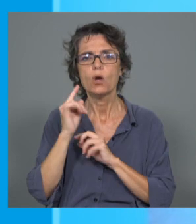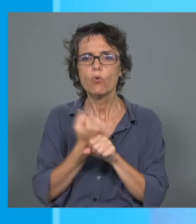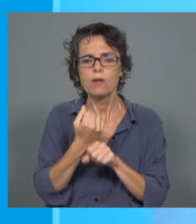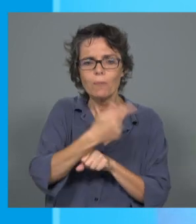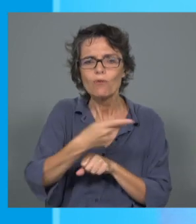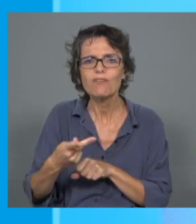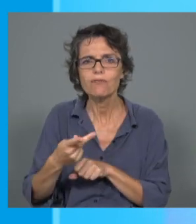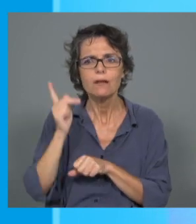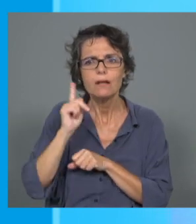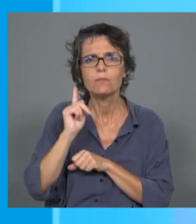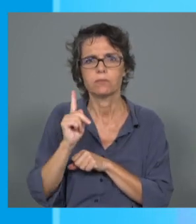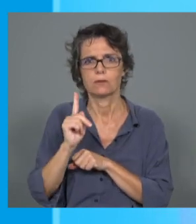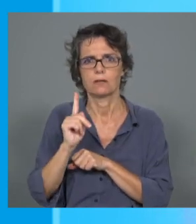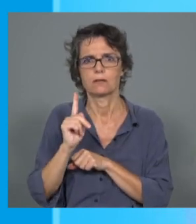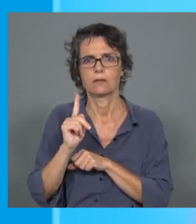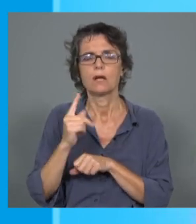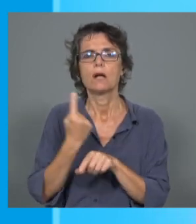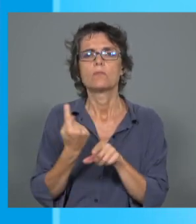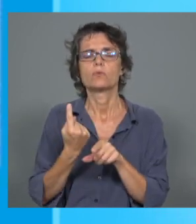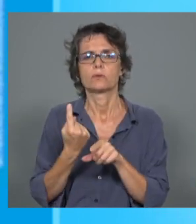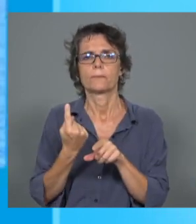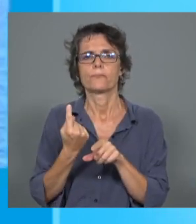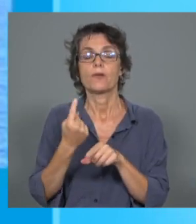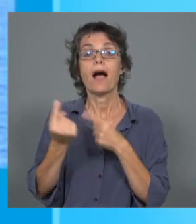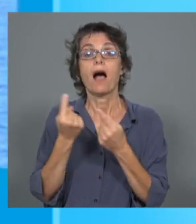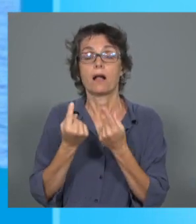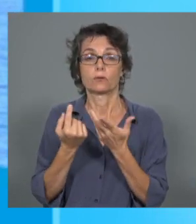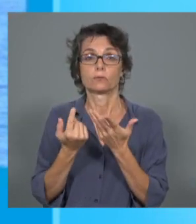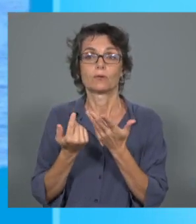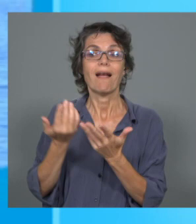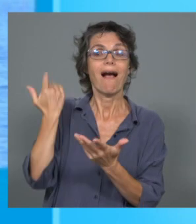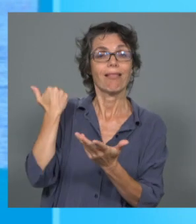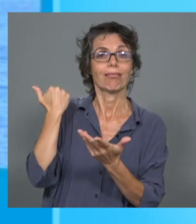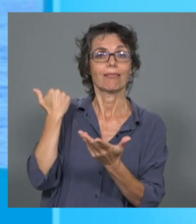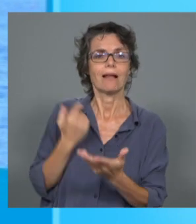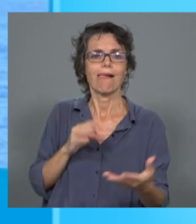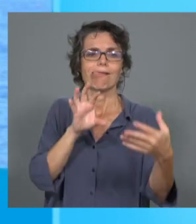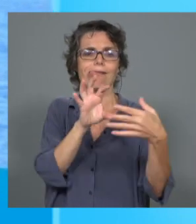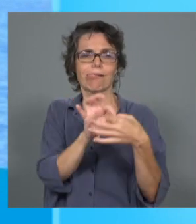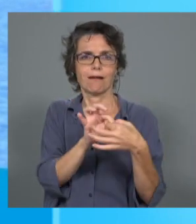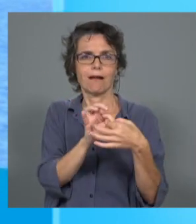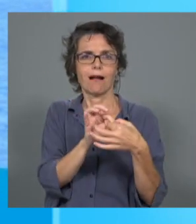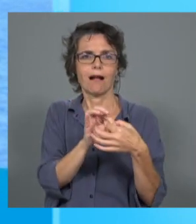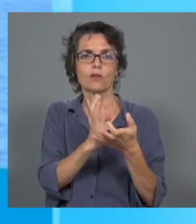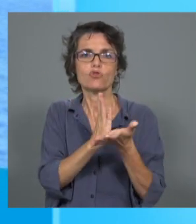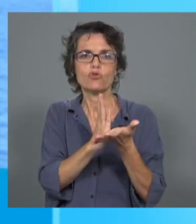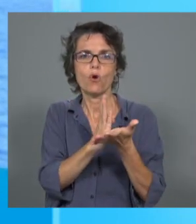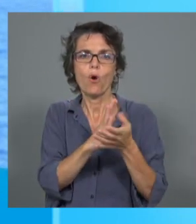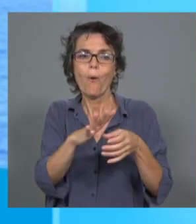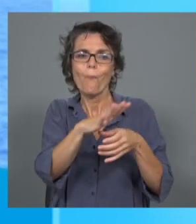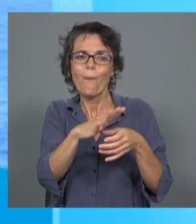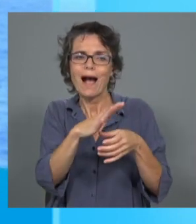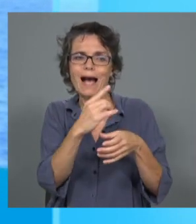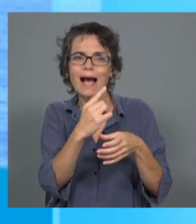que estava associada, digamos, não direi o monopólio, mas uma parte importante da comunicação,